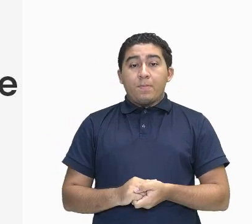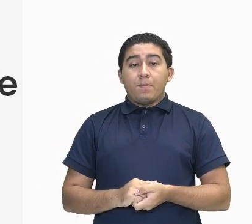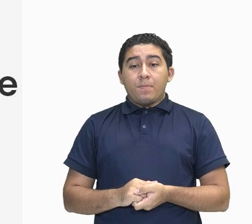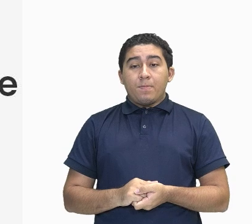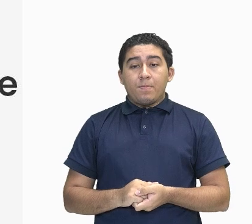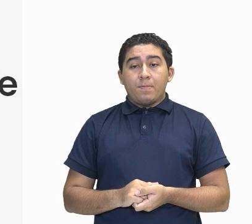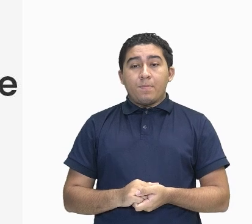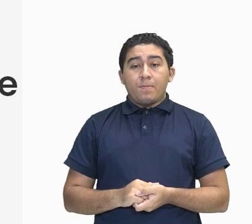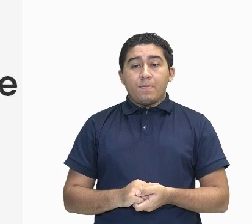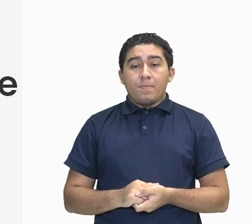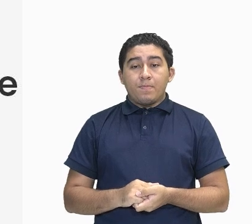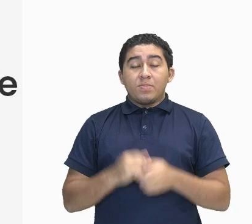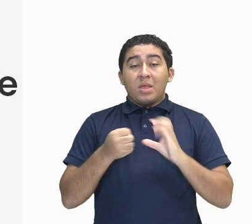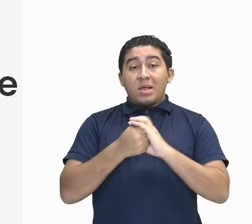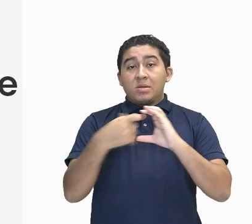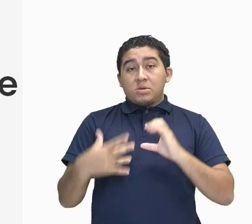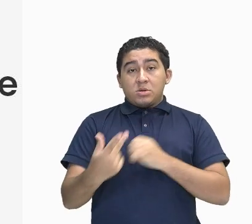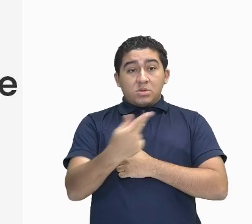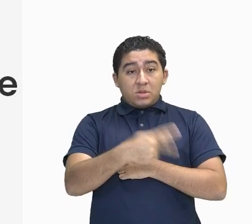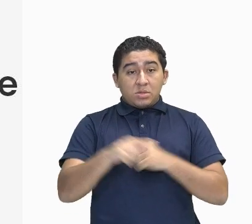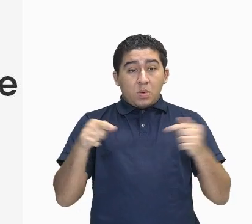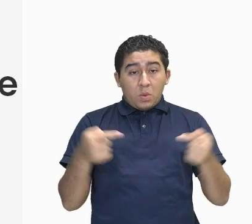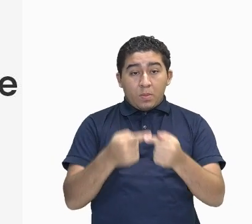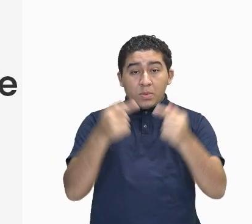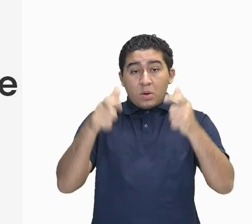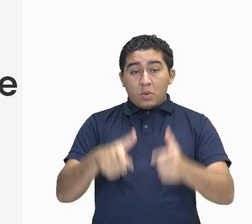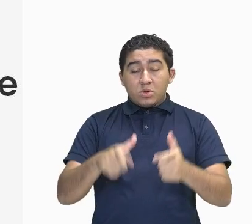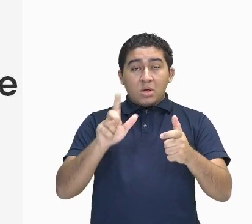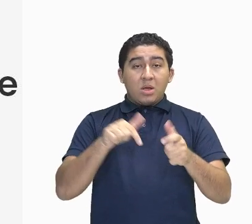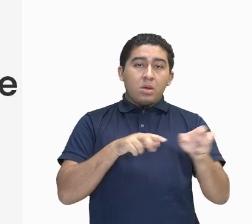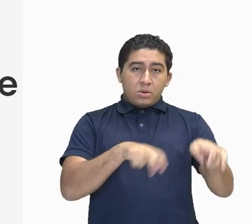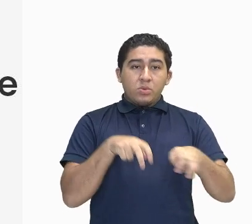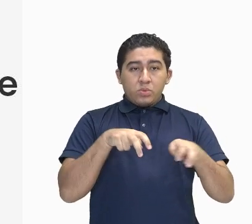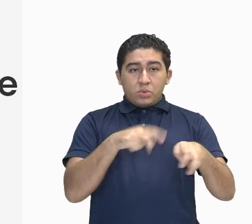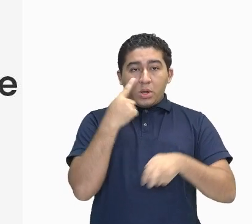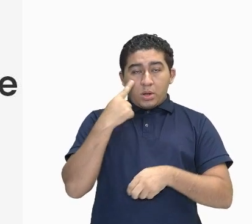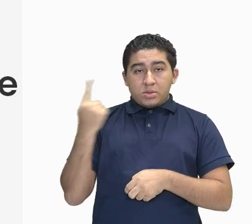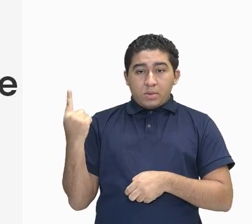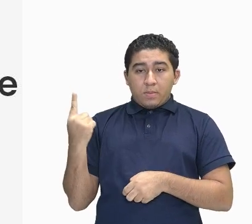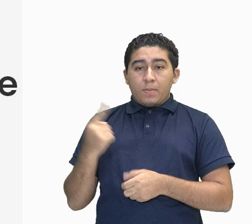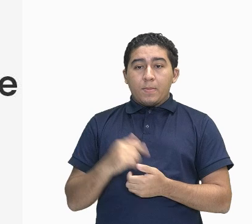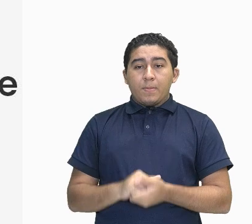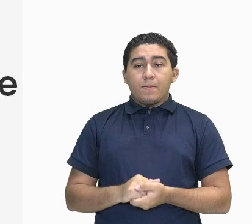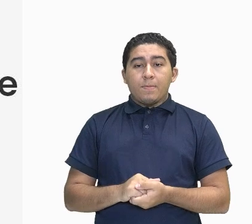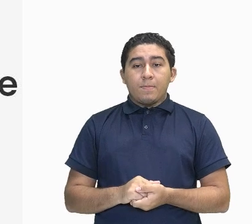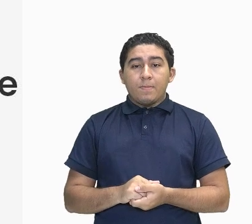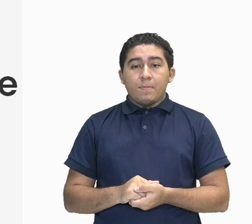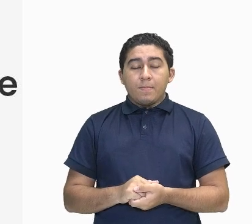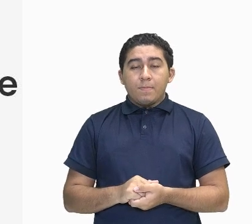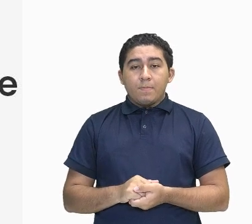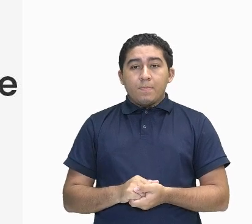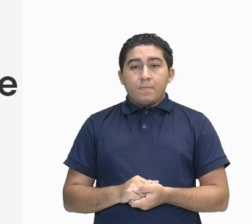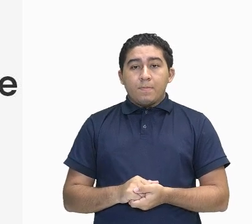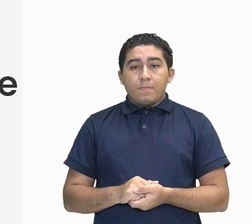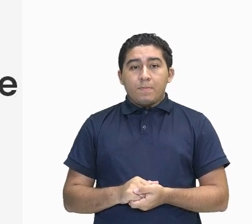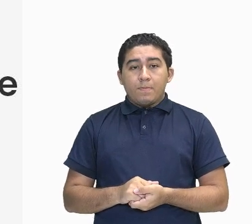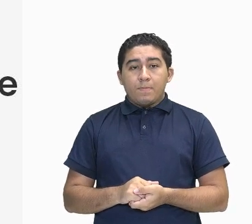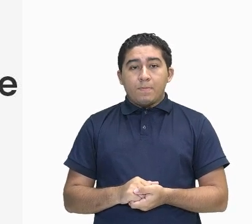essas características aí vinculadas à agricultura familiar. Então, a gente observa